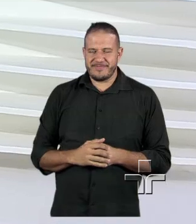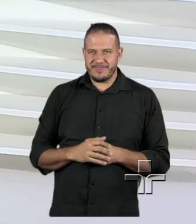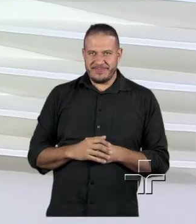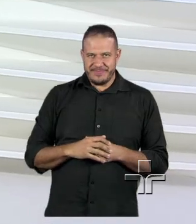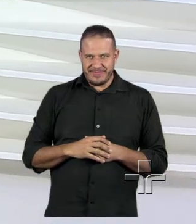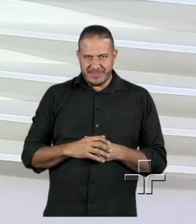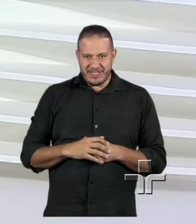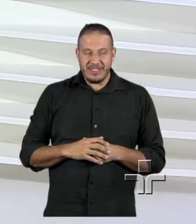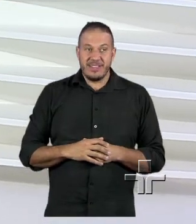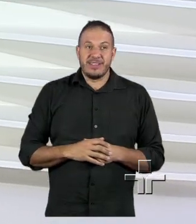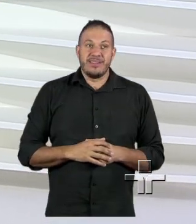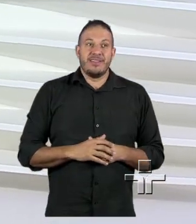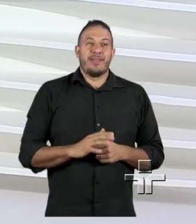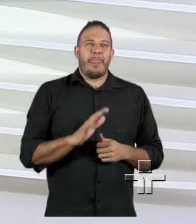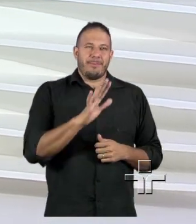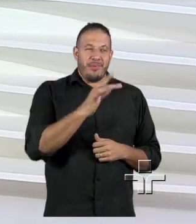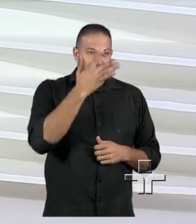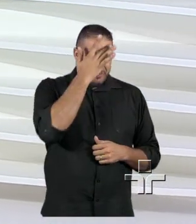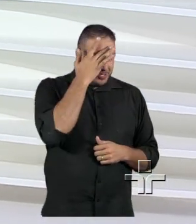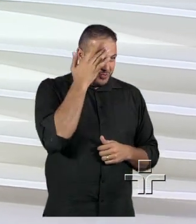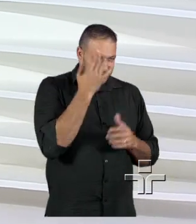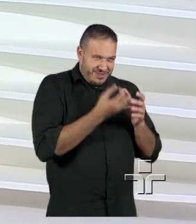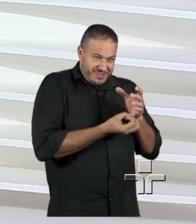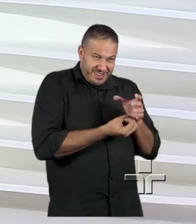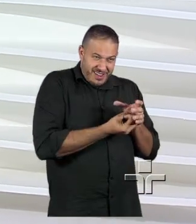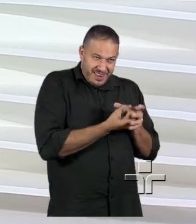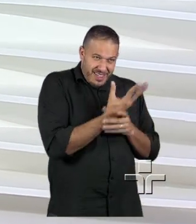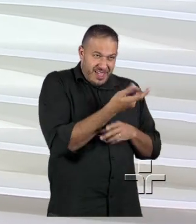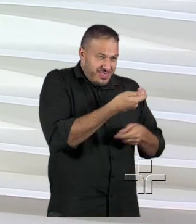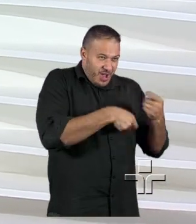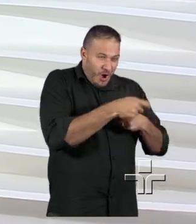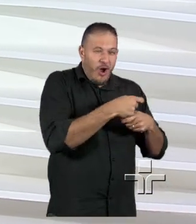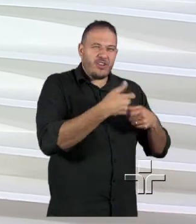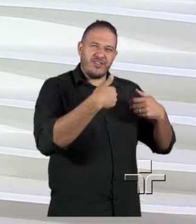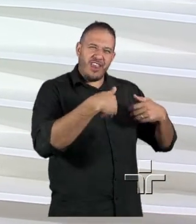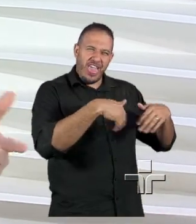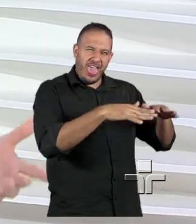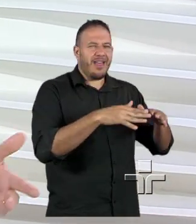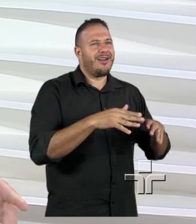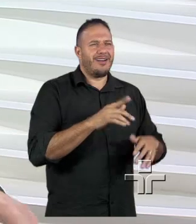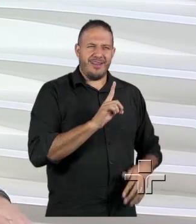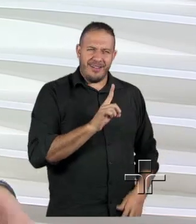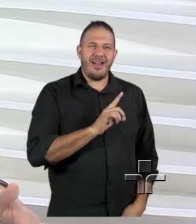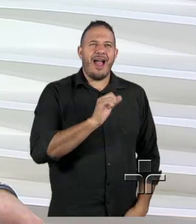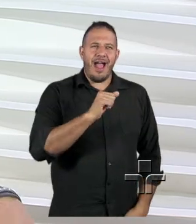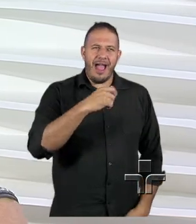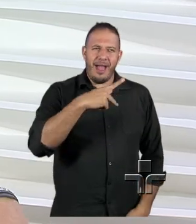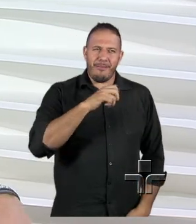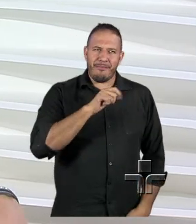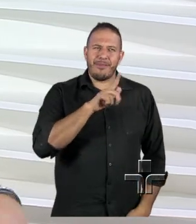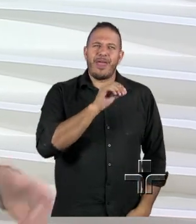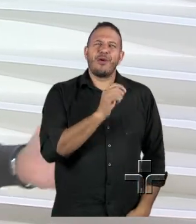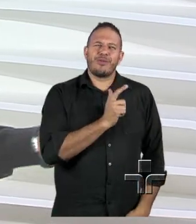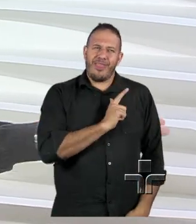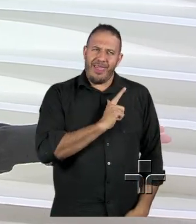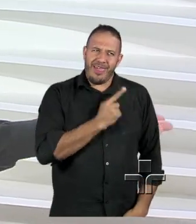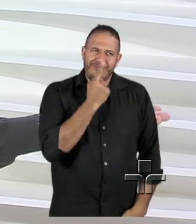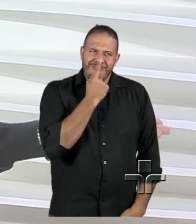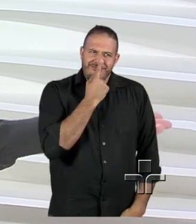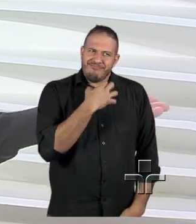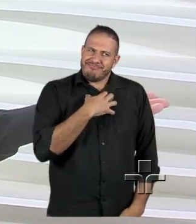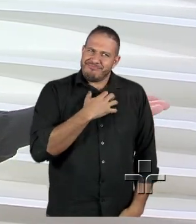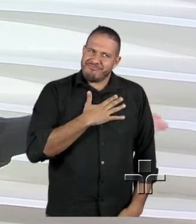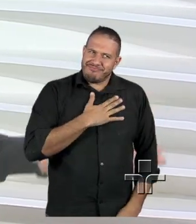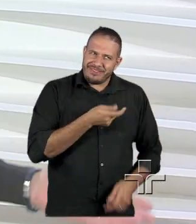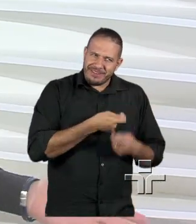Veja, para um criador, desapegar é uma palavra um pouco forte, né? Quer dizer, o apego é muito grande, mas, veja, tem